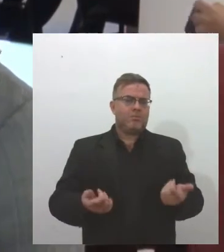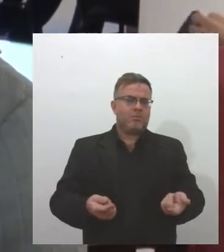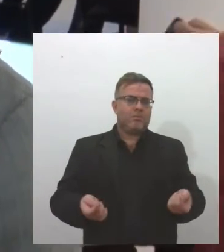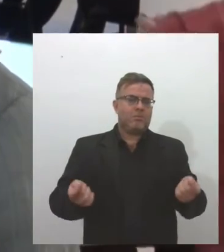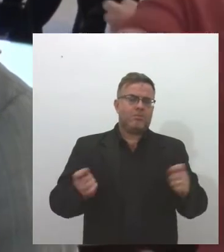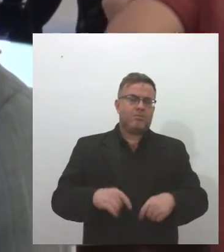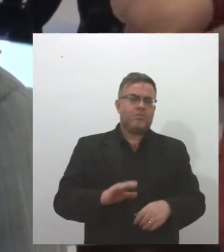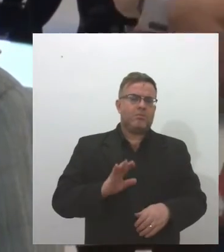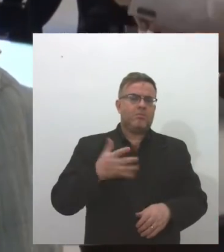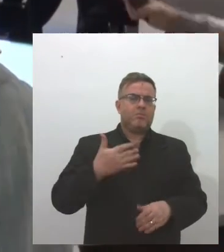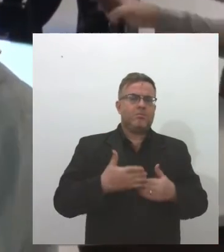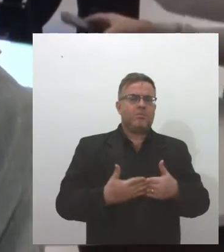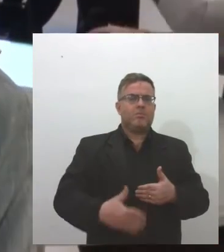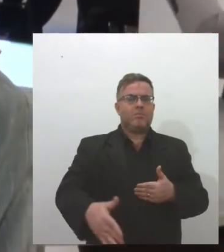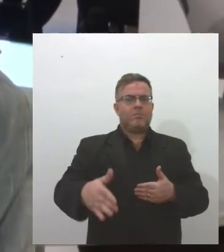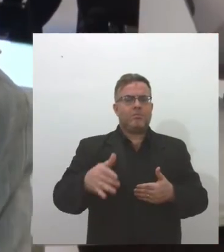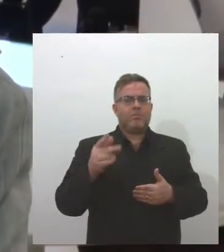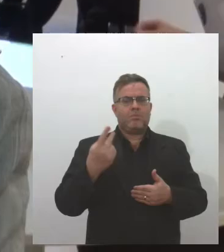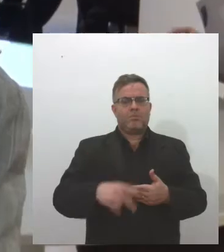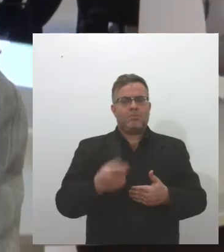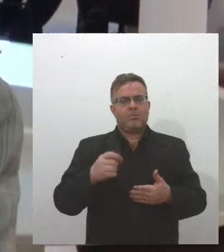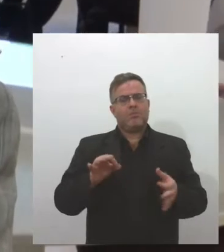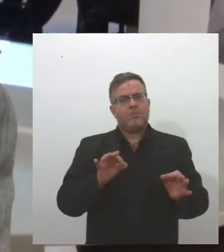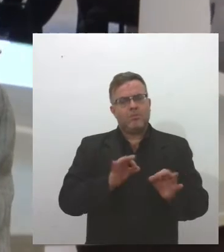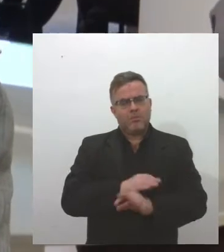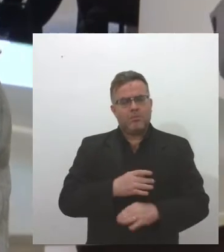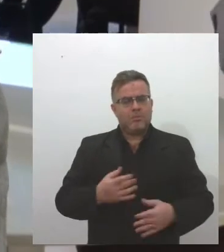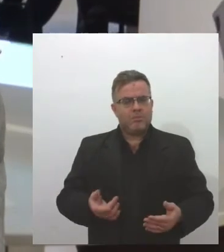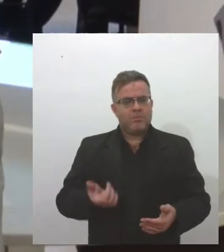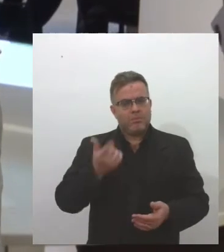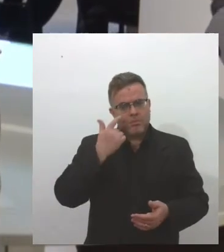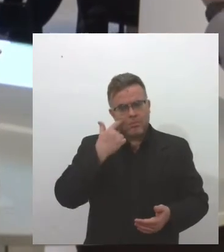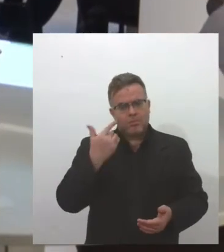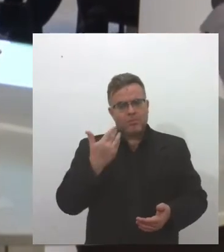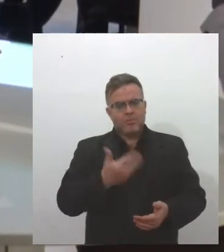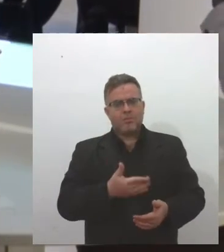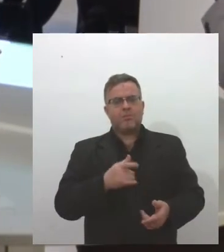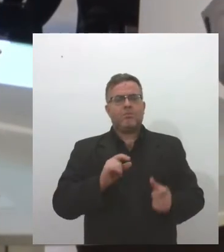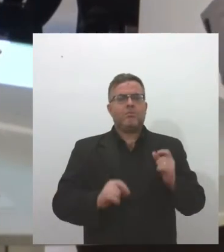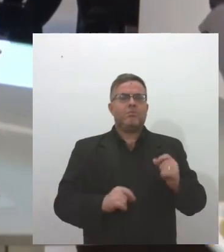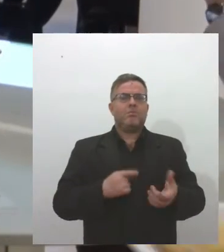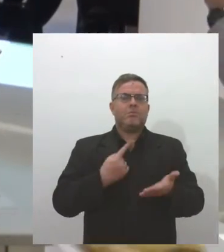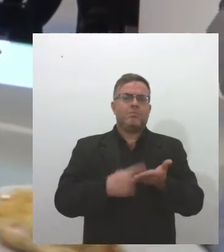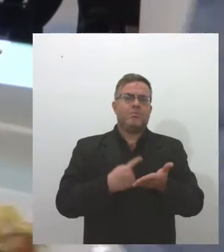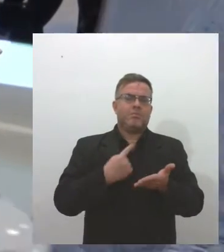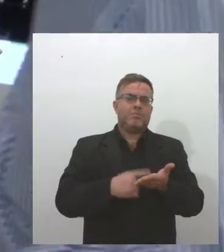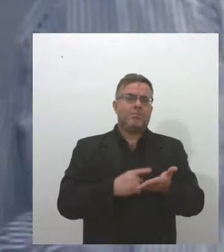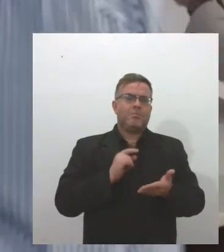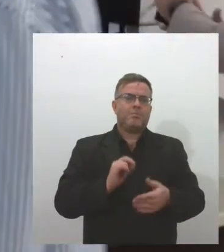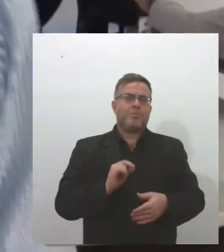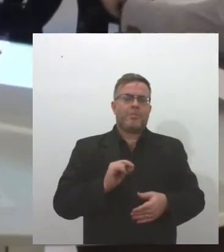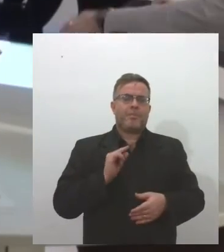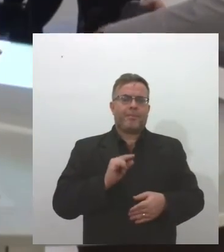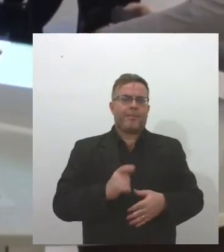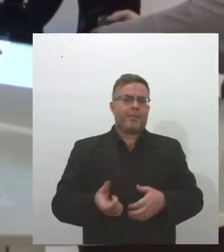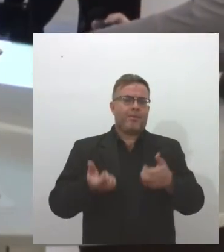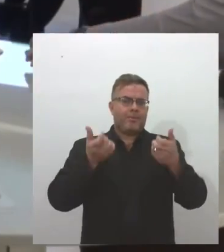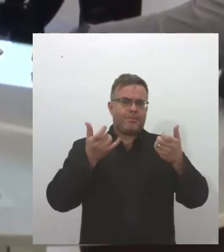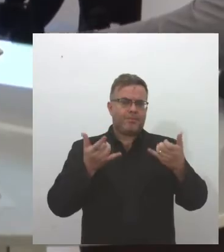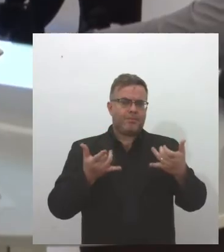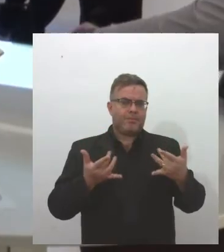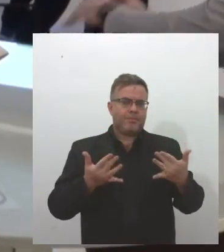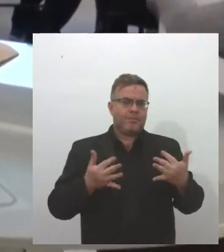os eventos, o turismo tenha um crescimento no estado de Sergipe. Então, parabenizá-los, vamos ouvi-lo para ver o que eles estão dizendo a gente, para